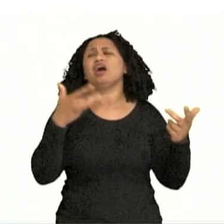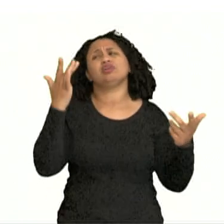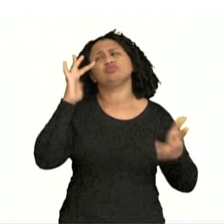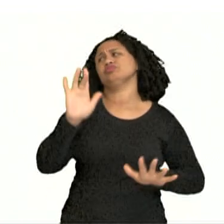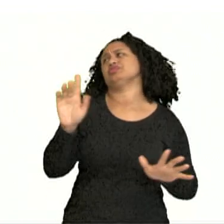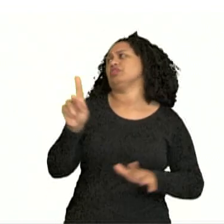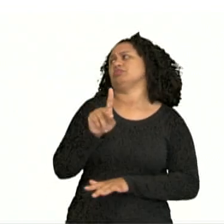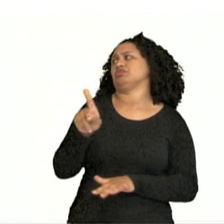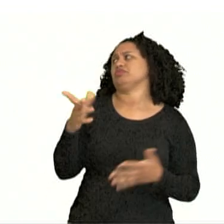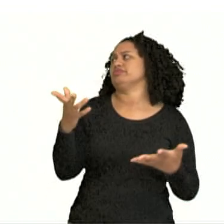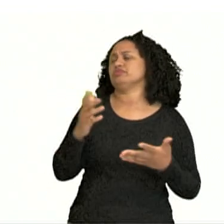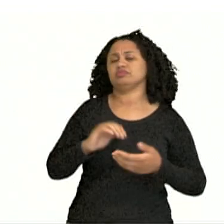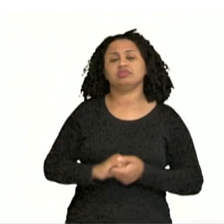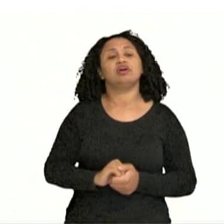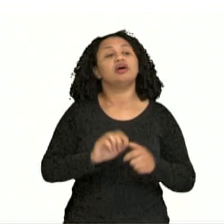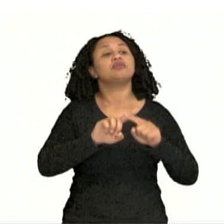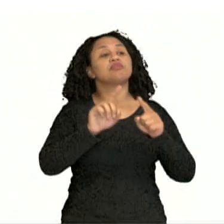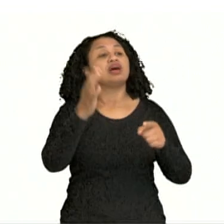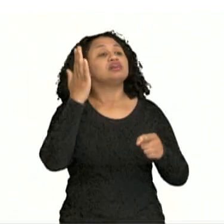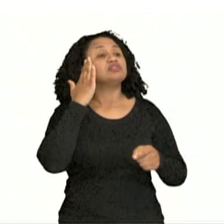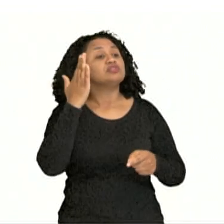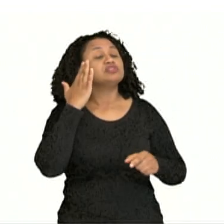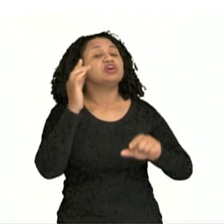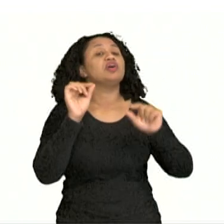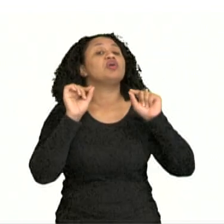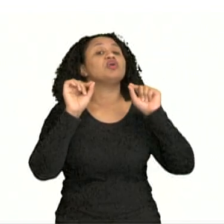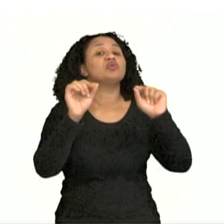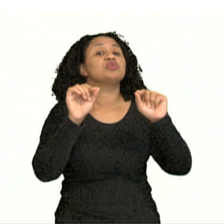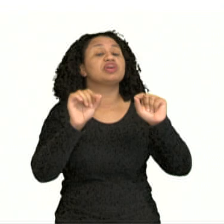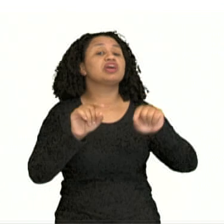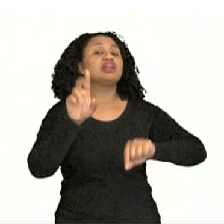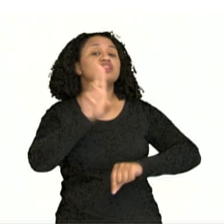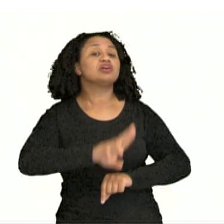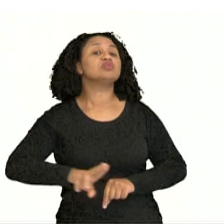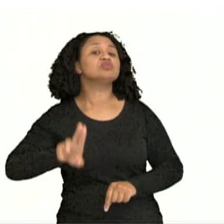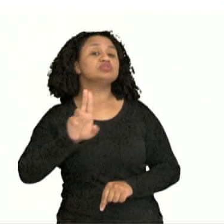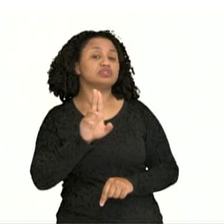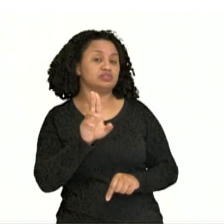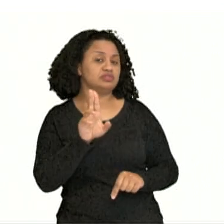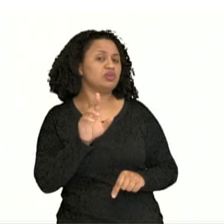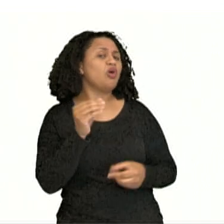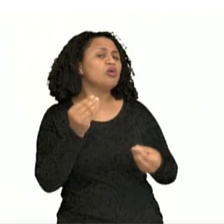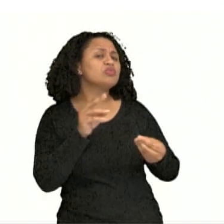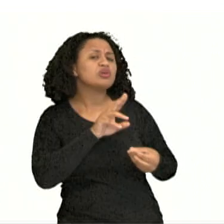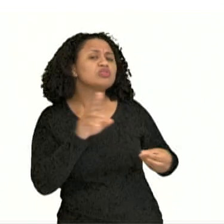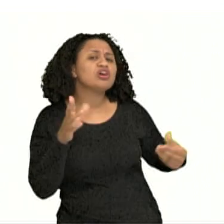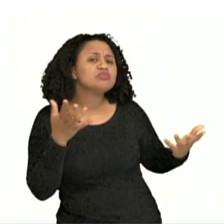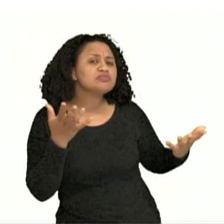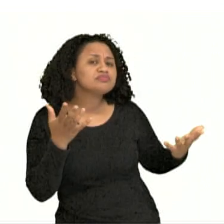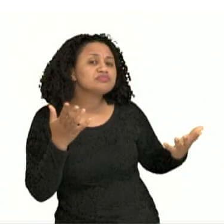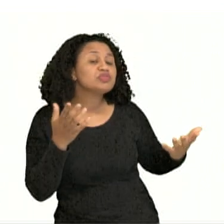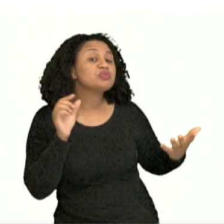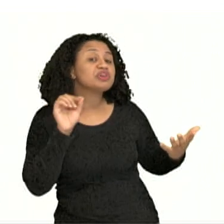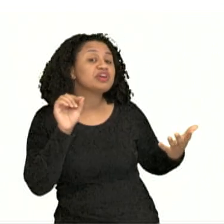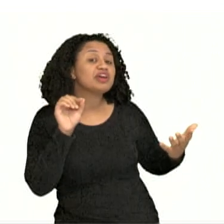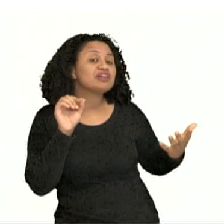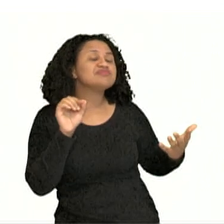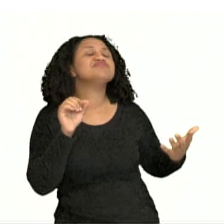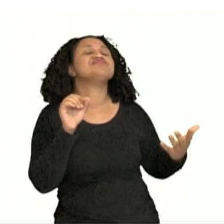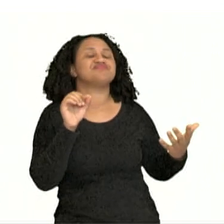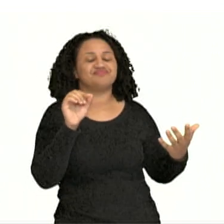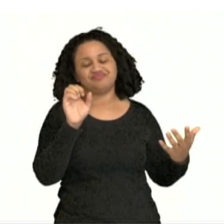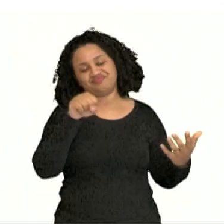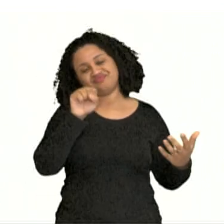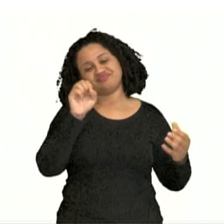olhando, mas eu sei o instrumento que ele está utilizando. Como é o nome mesmo? Isso